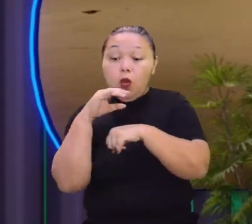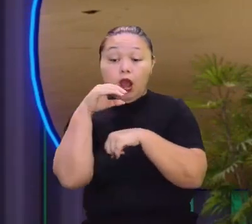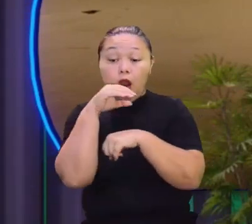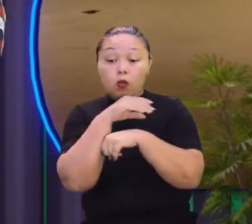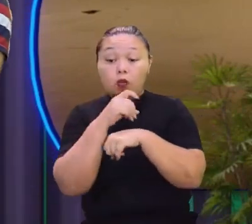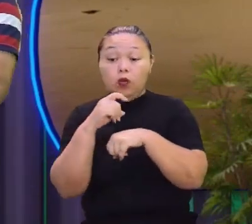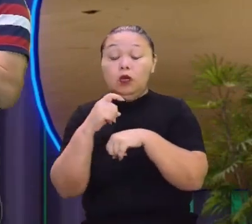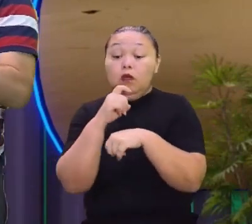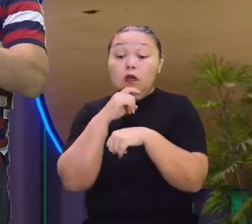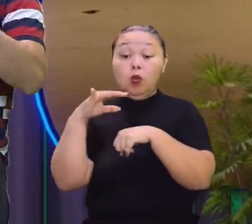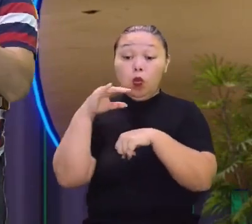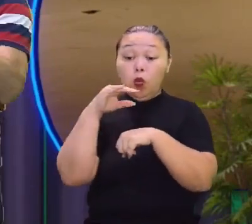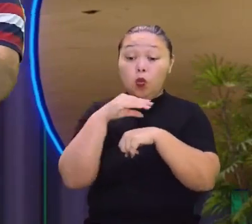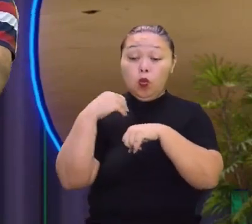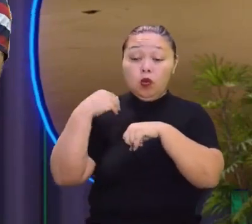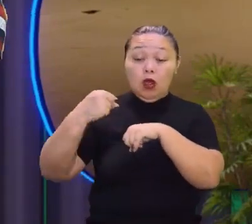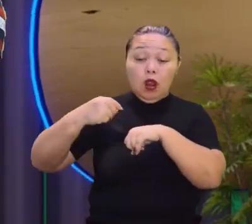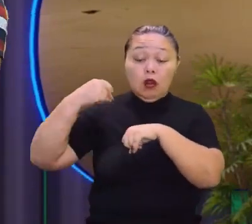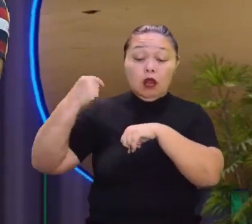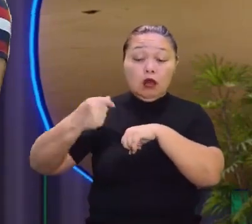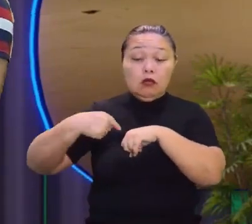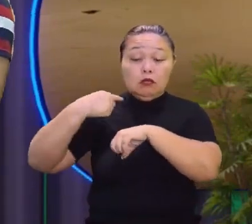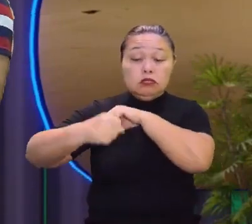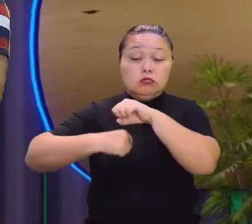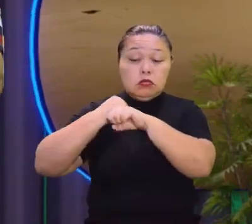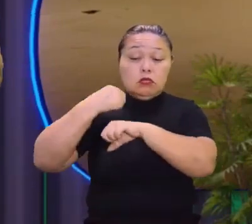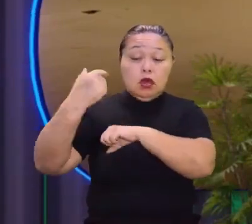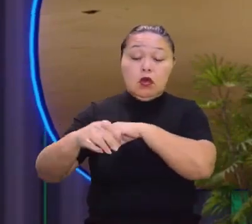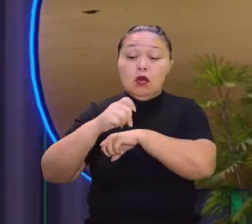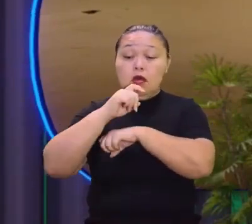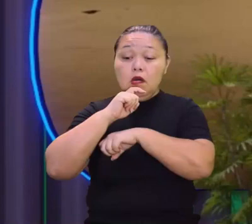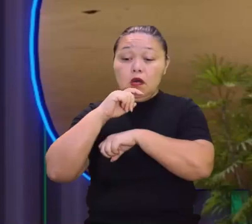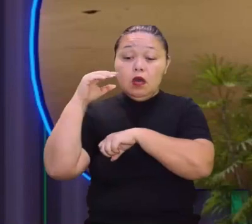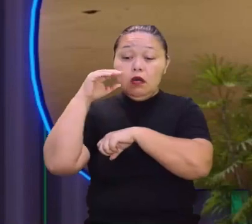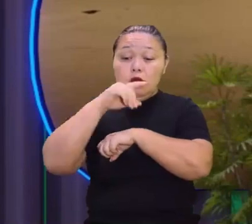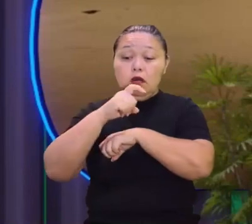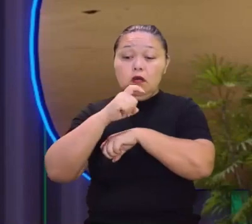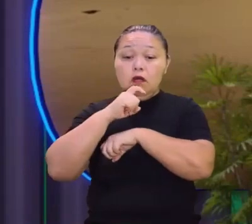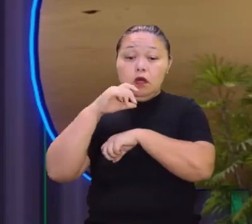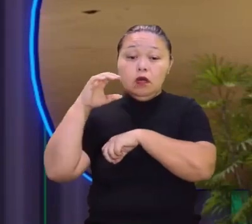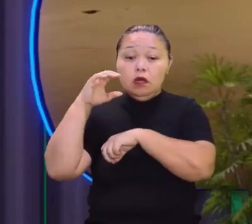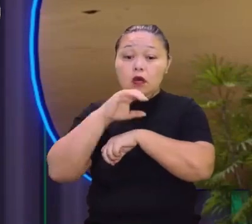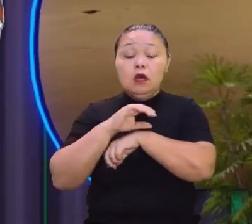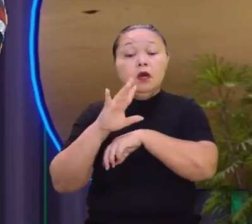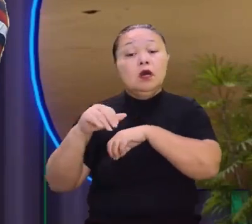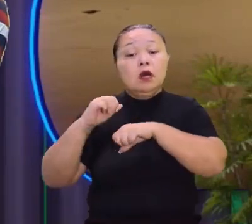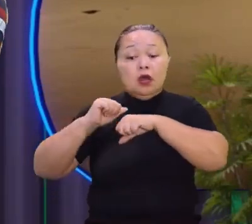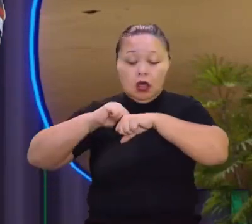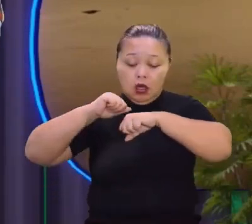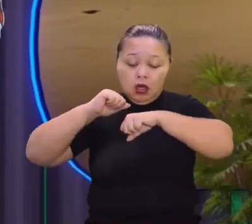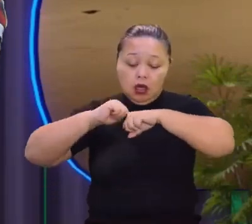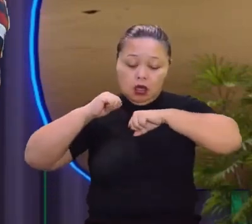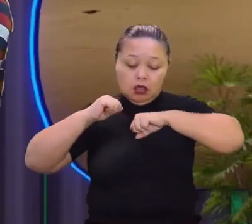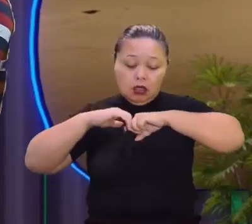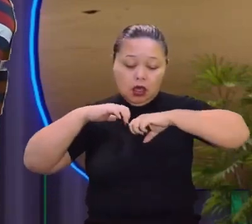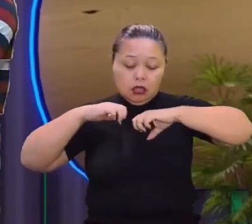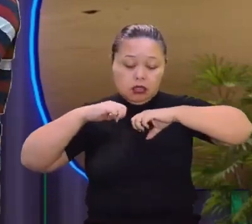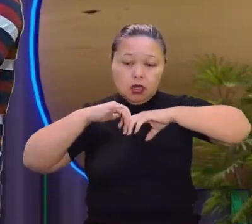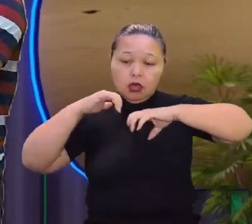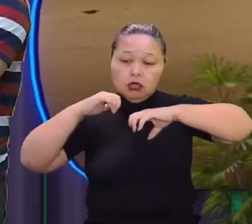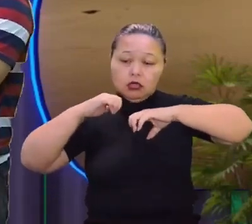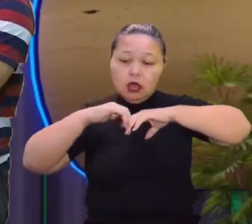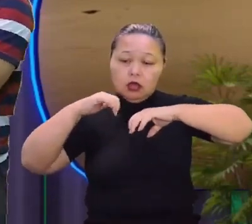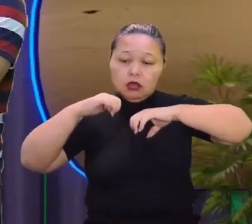calor, frio, calor, milhões e milhões de anos, frio, calor, frio, calor, a rocha vai se quebrando